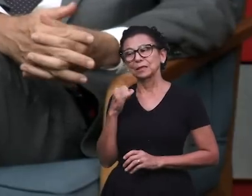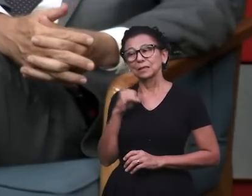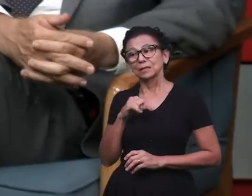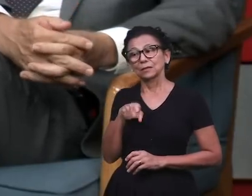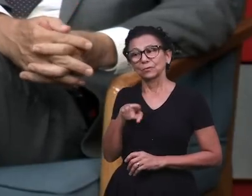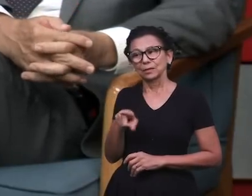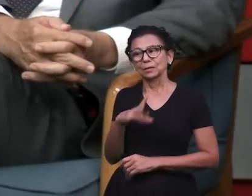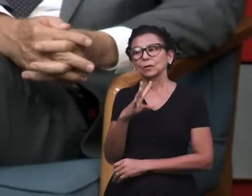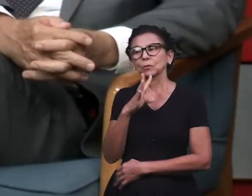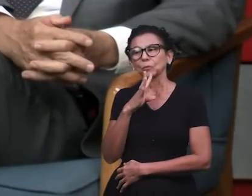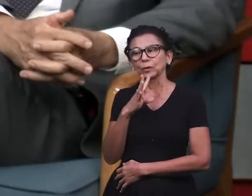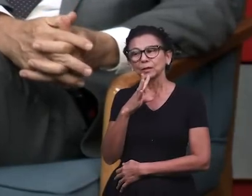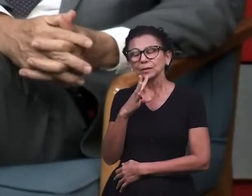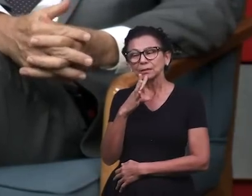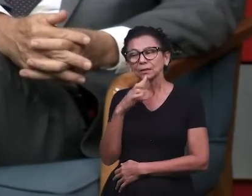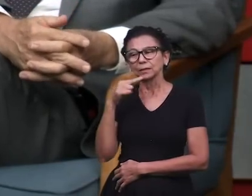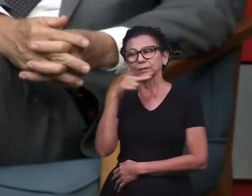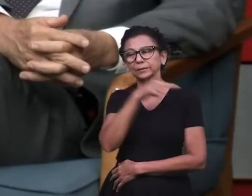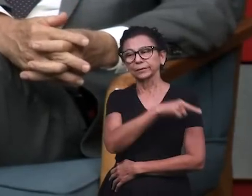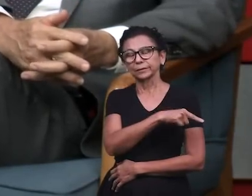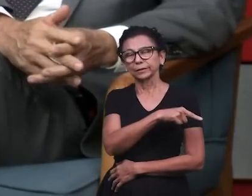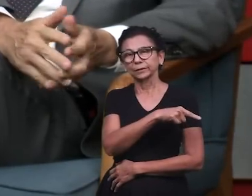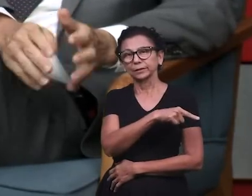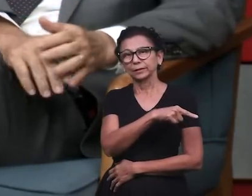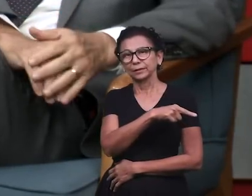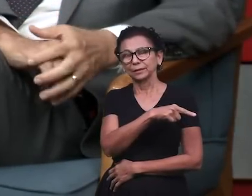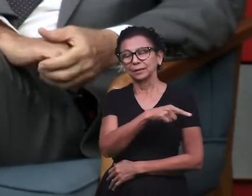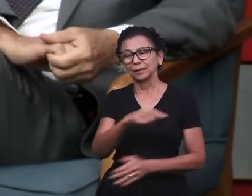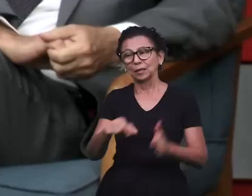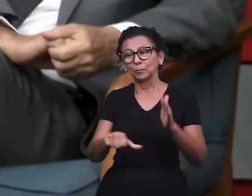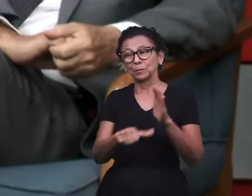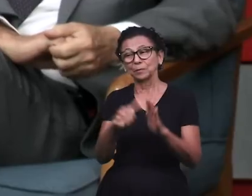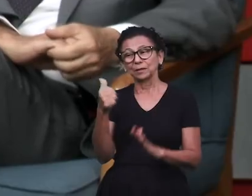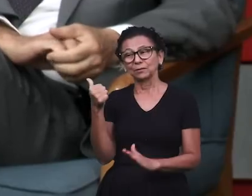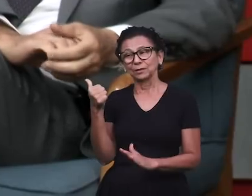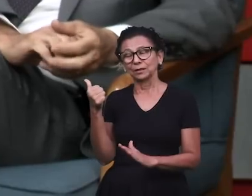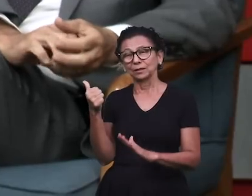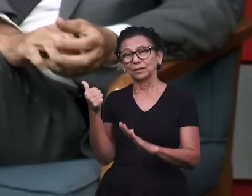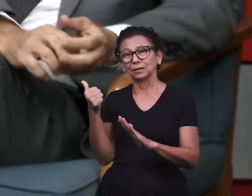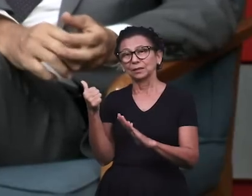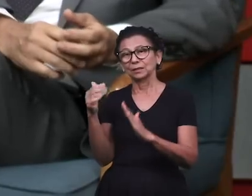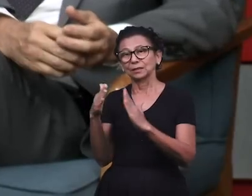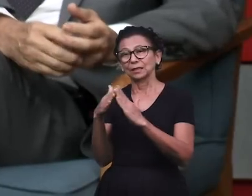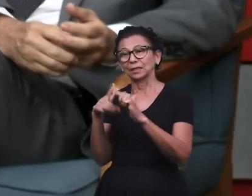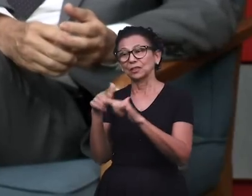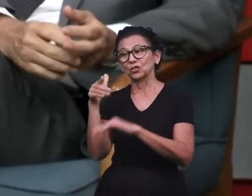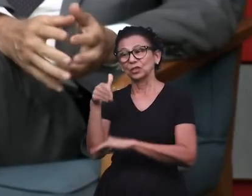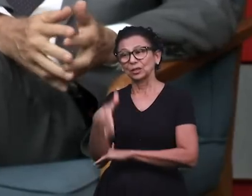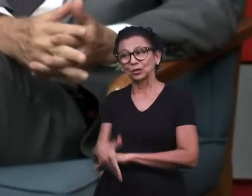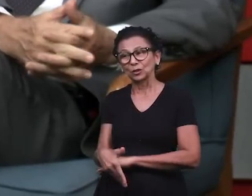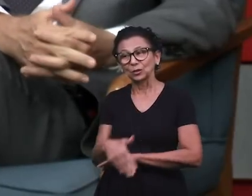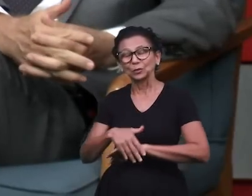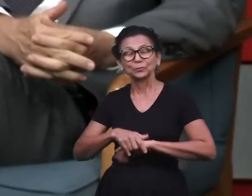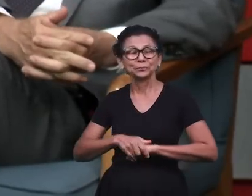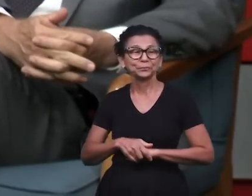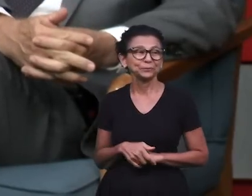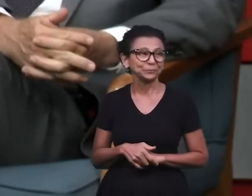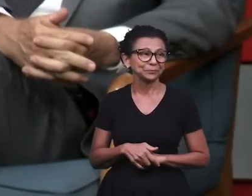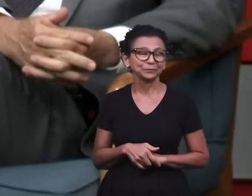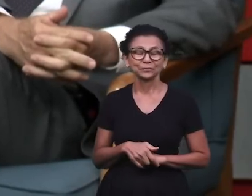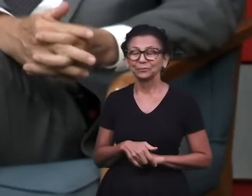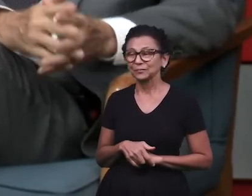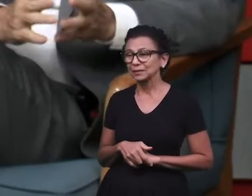visse aquele homem, a primeira vez que ele entrou aqui na igreja, você não diria o que você está dizendo